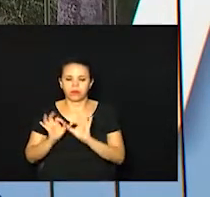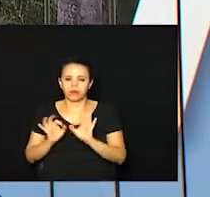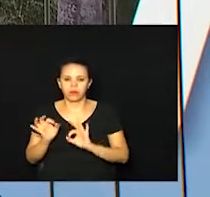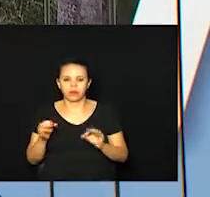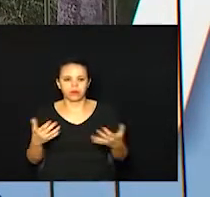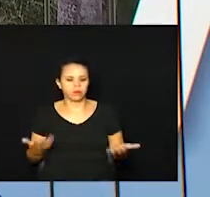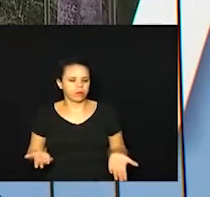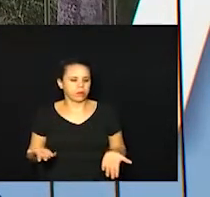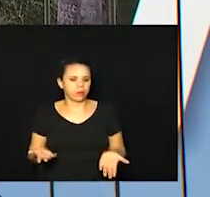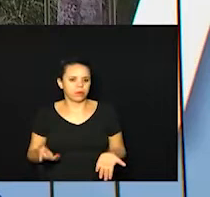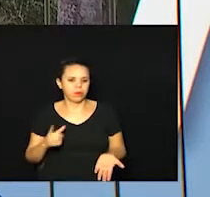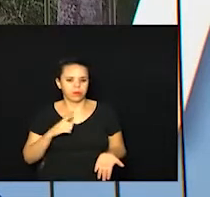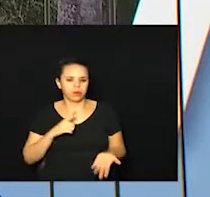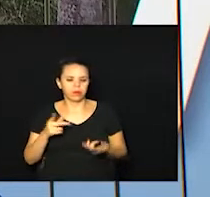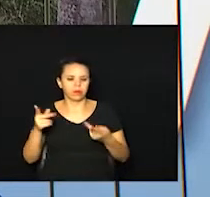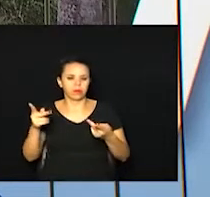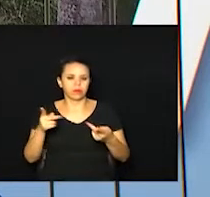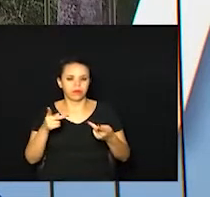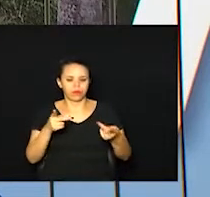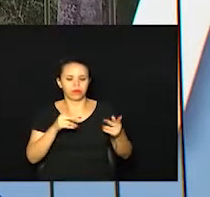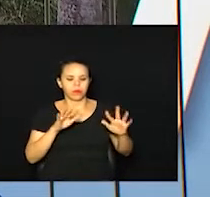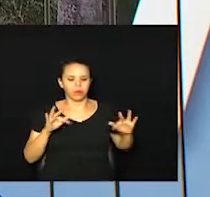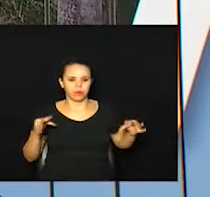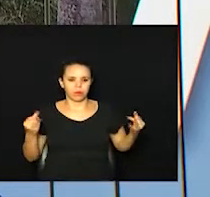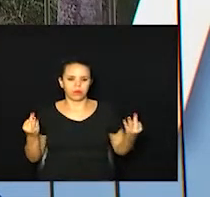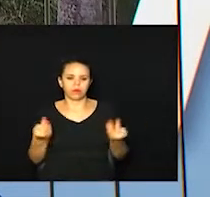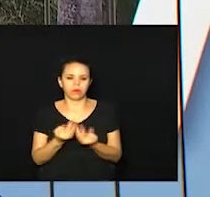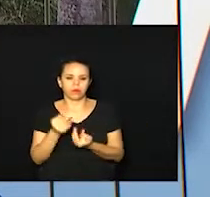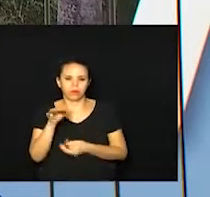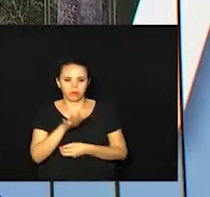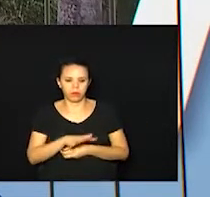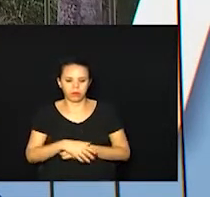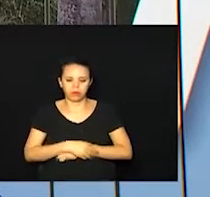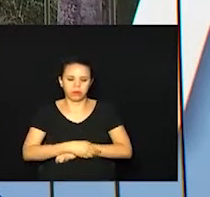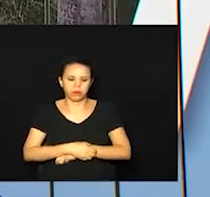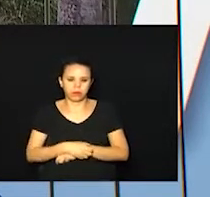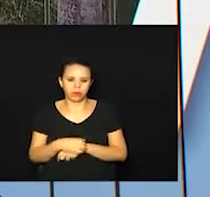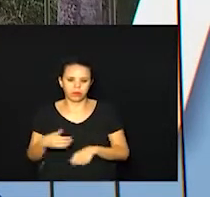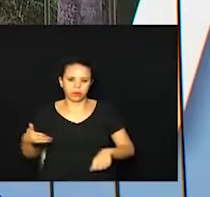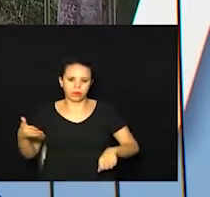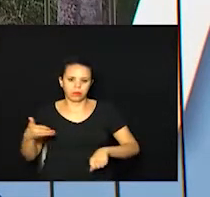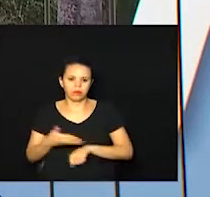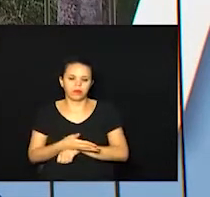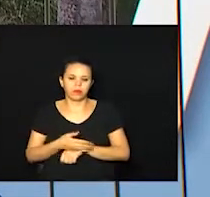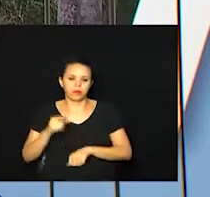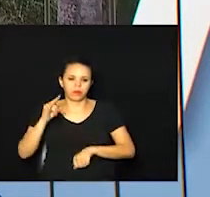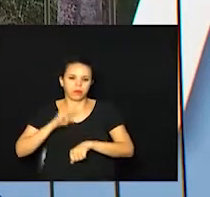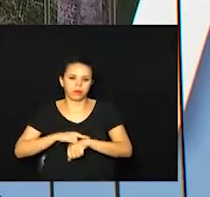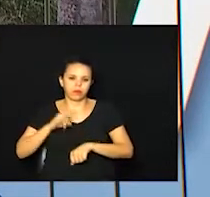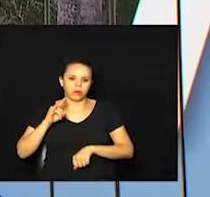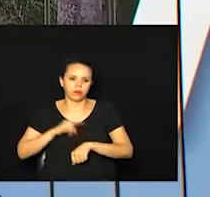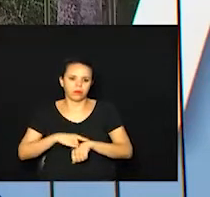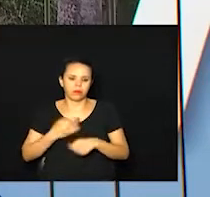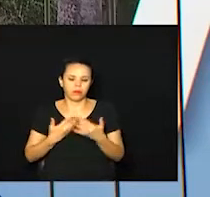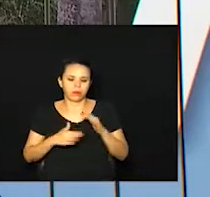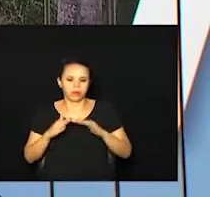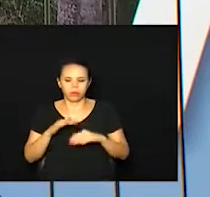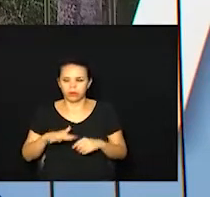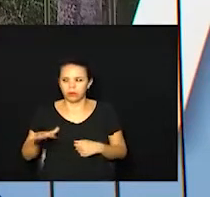preparadas. Eu tenho convidado os pais e as mães a visitarem os banheiros das nossas